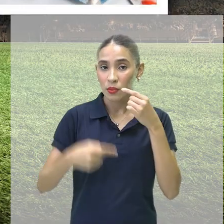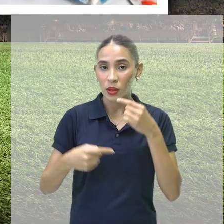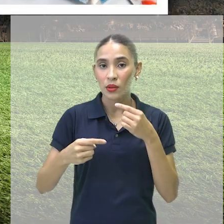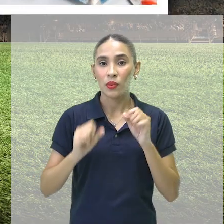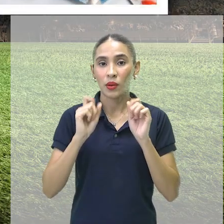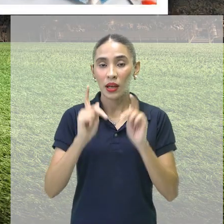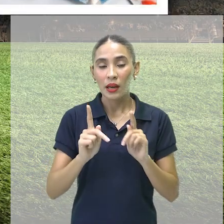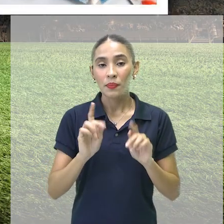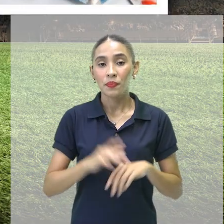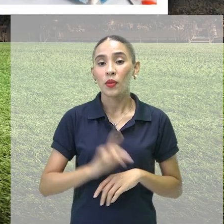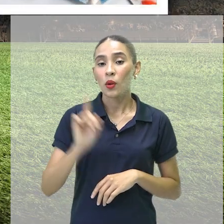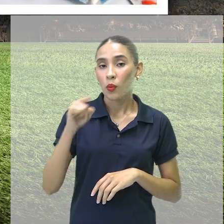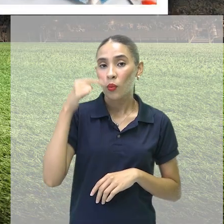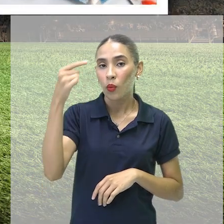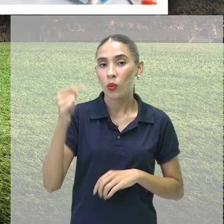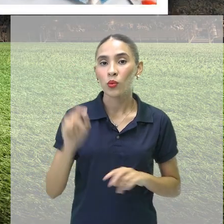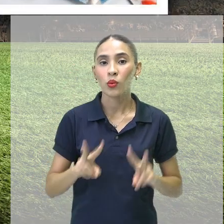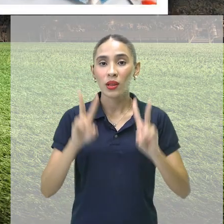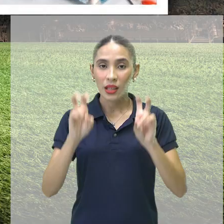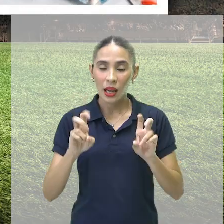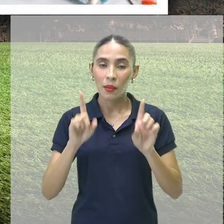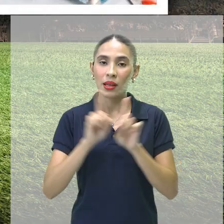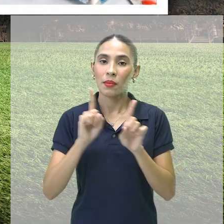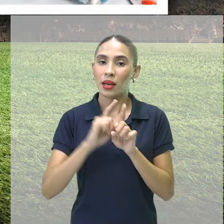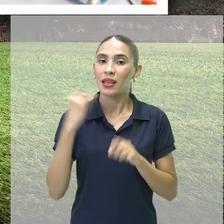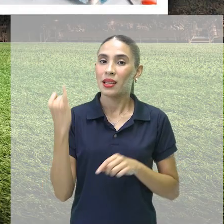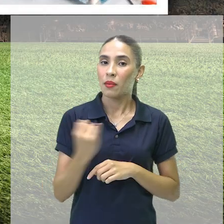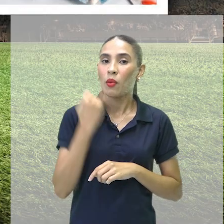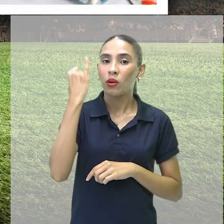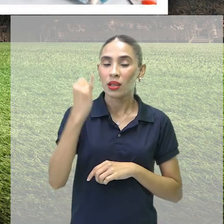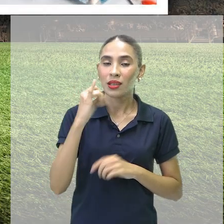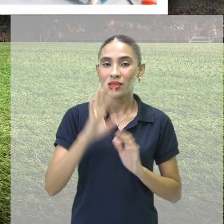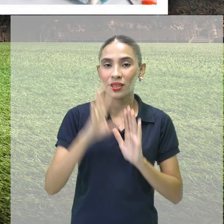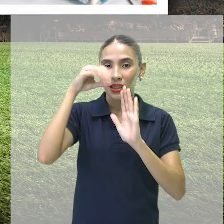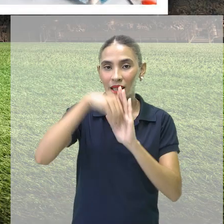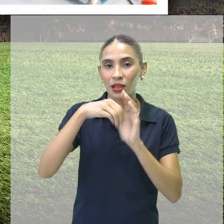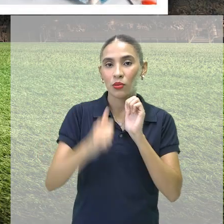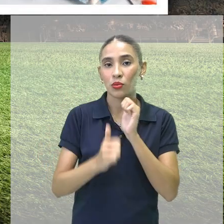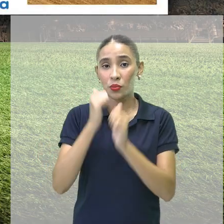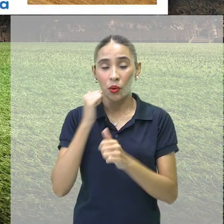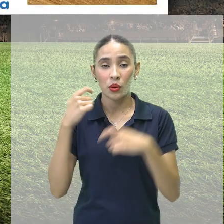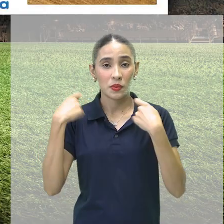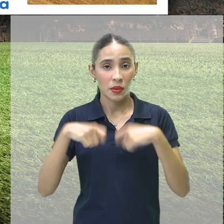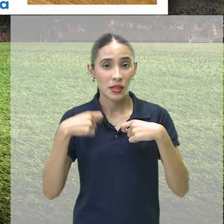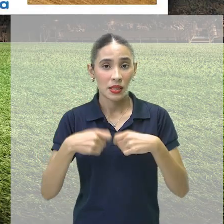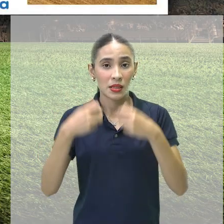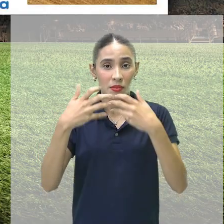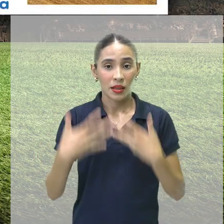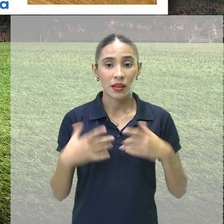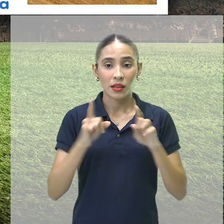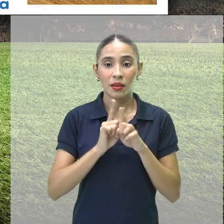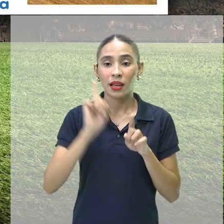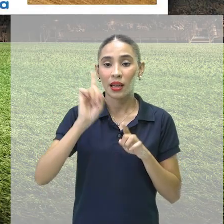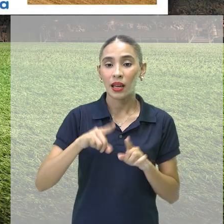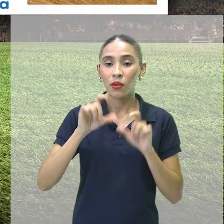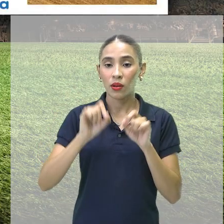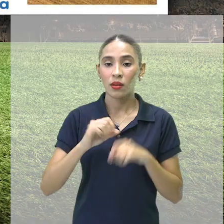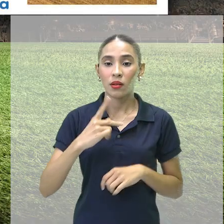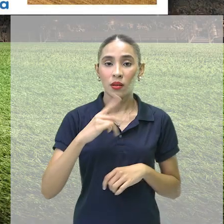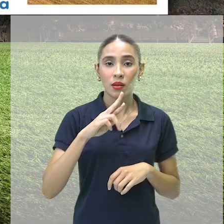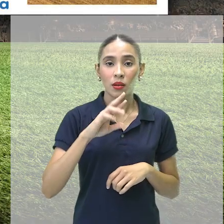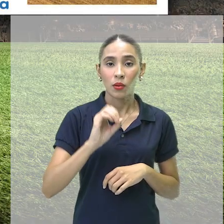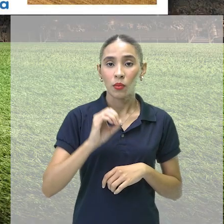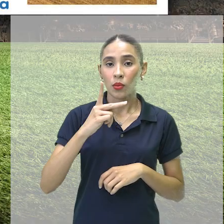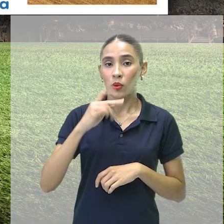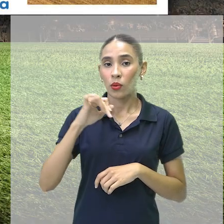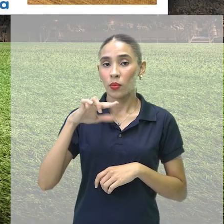Um outro ponto também tão sensível quanto dentro do esporte que precisa ser abordado é a questão da propina. A gente